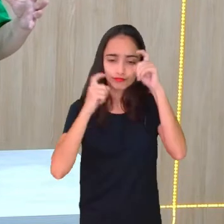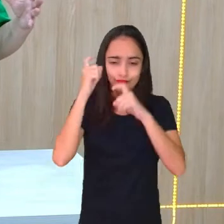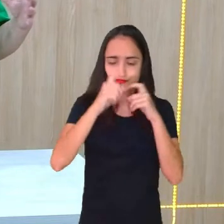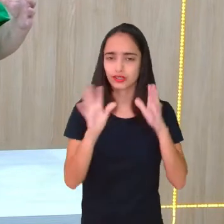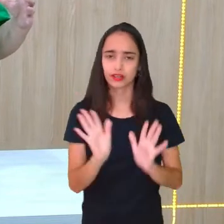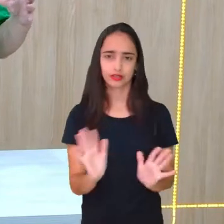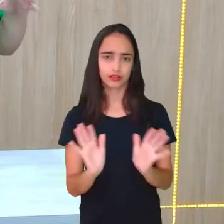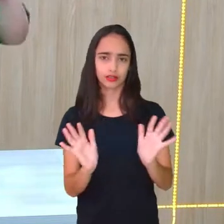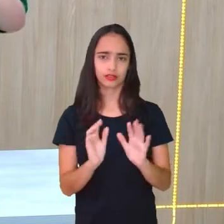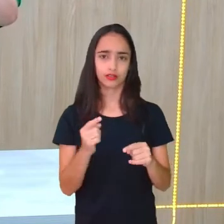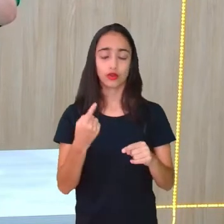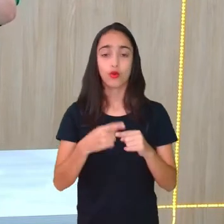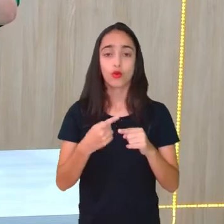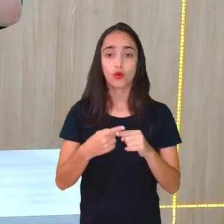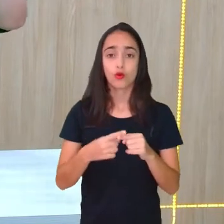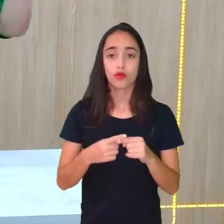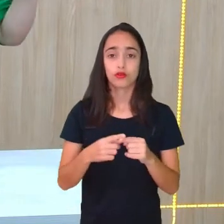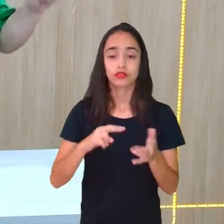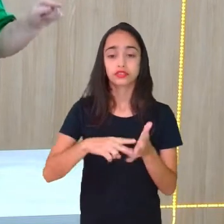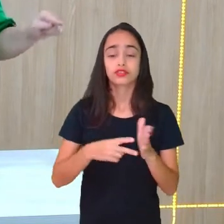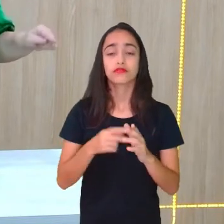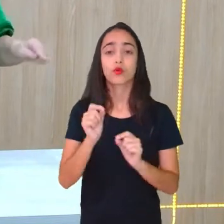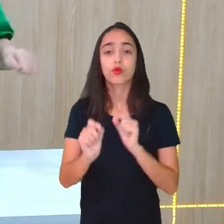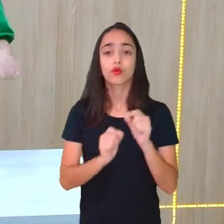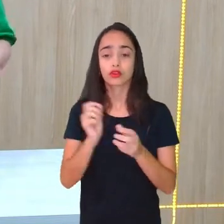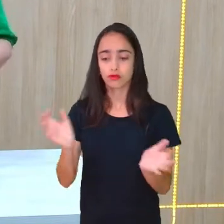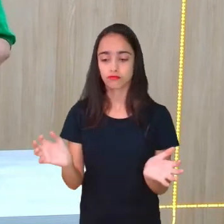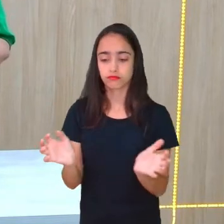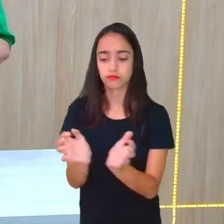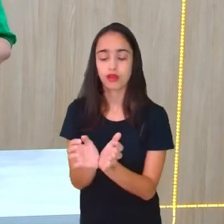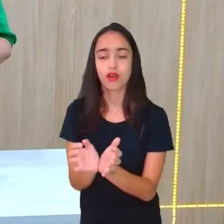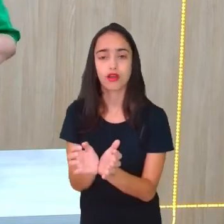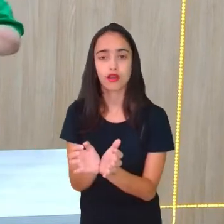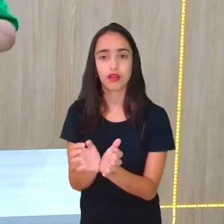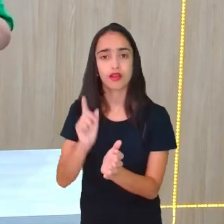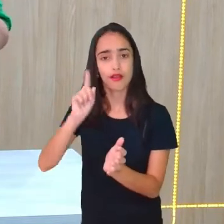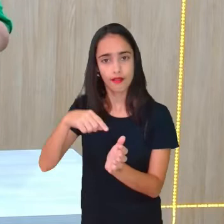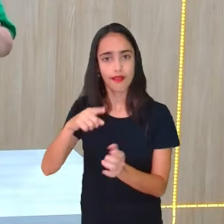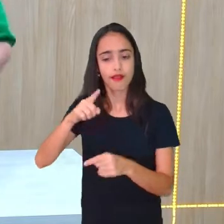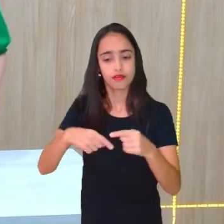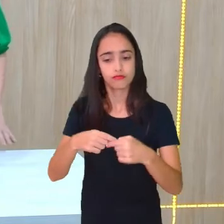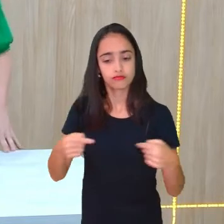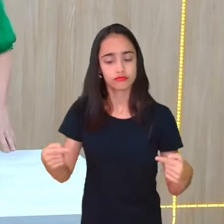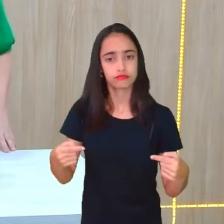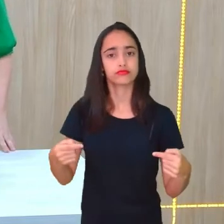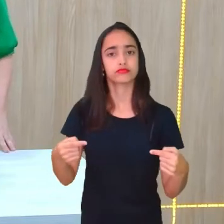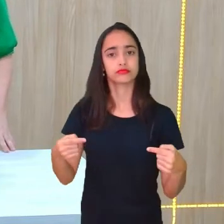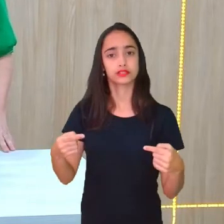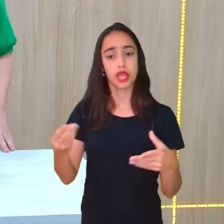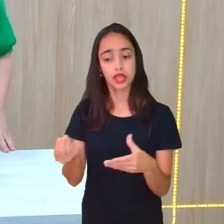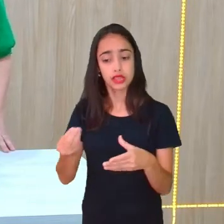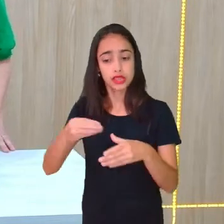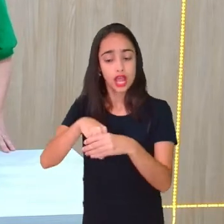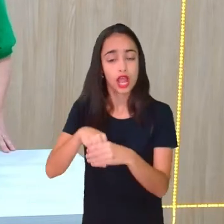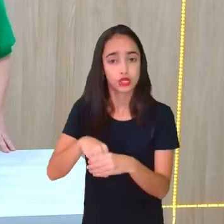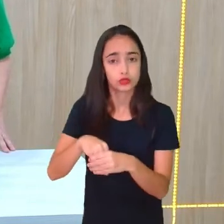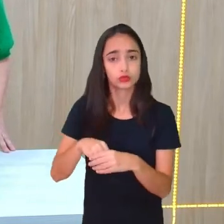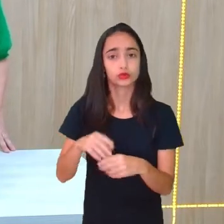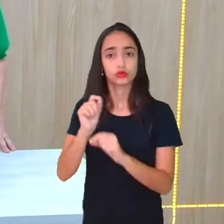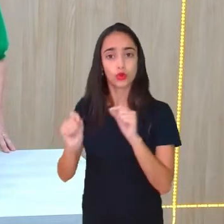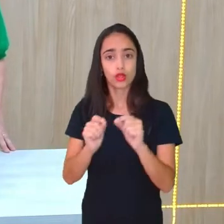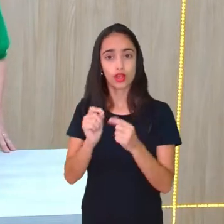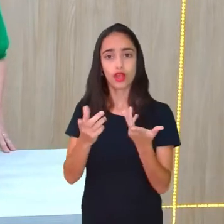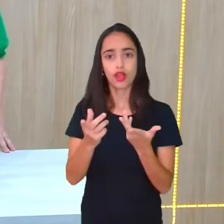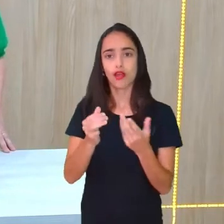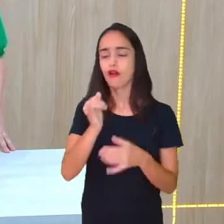conjunto? É aqueles elementos que fazem parte do evento que eu estou falando, né? Por exemplo,